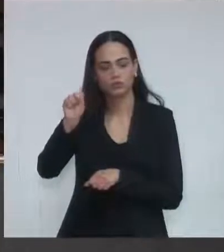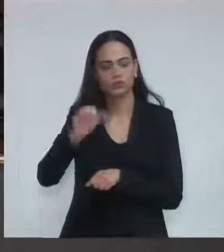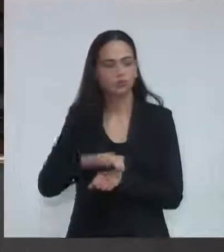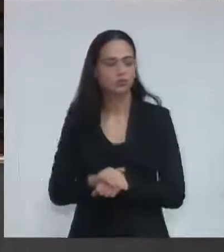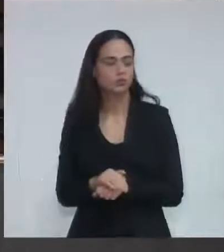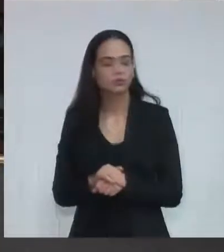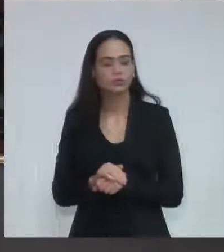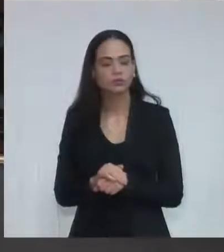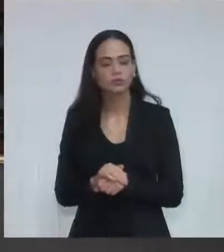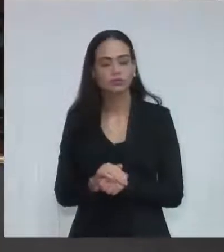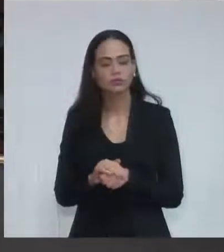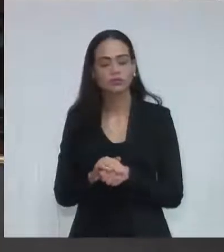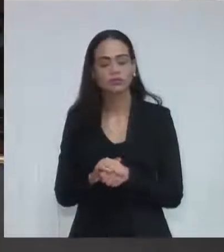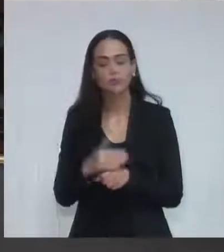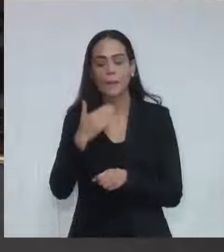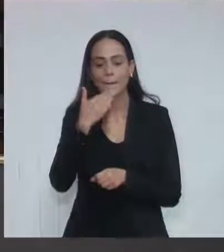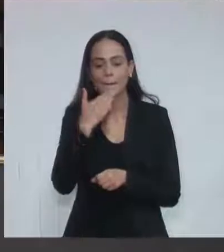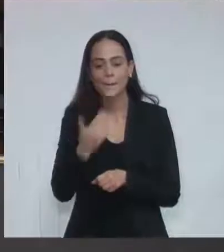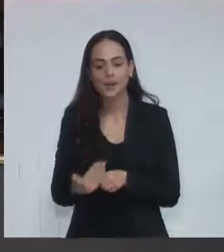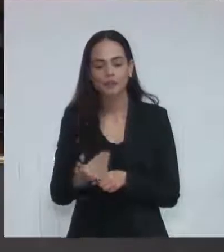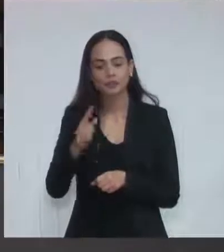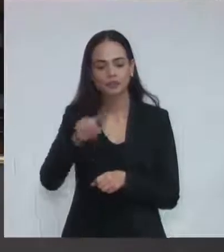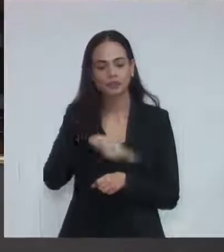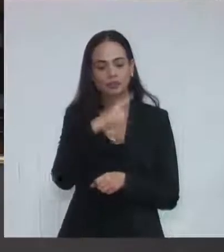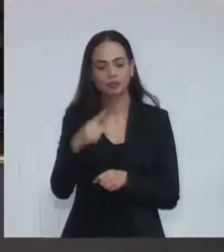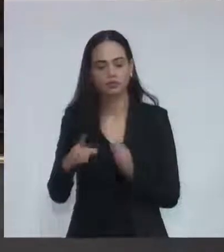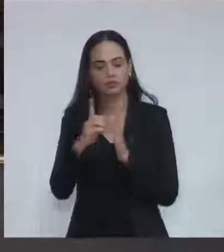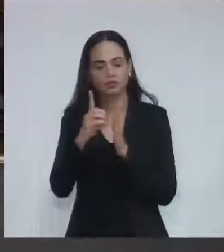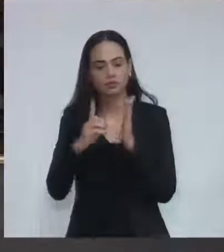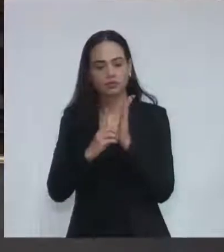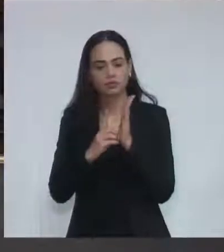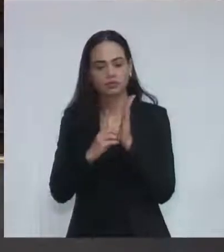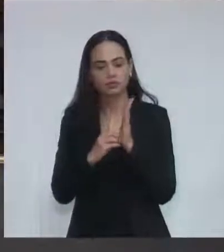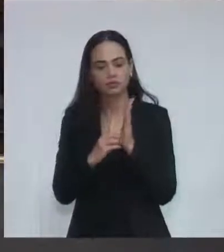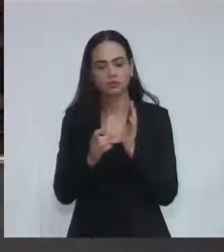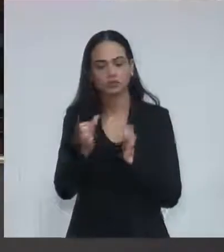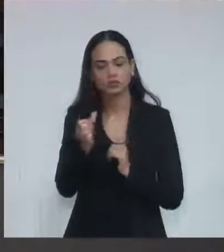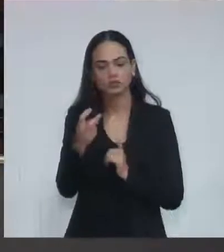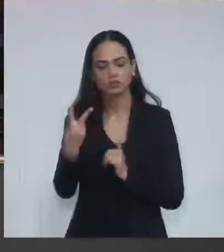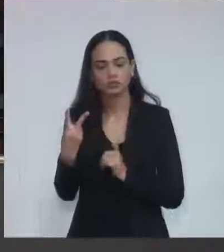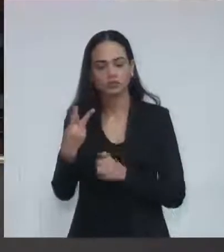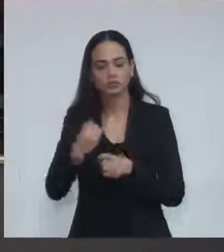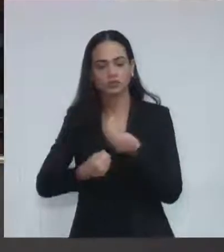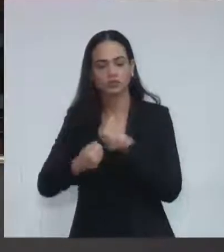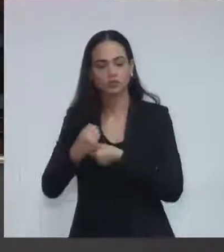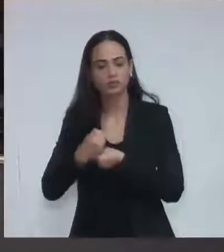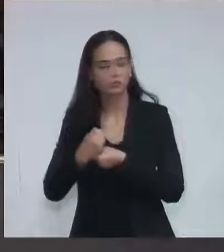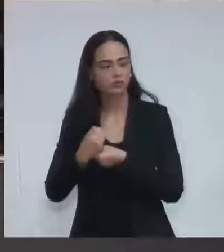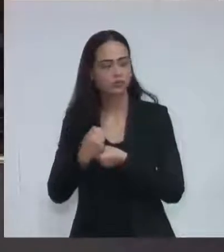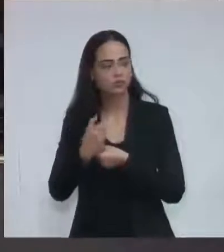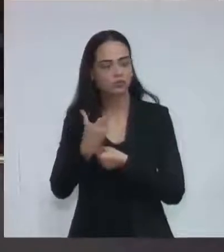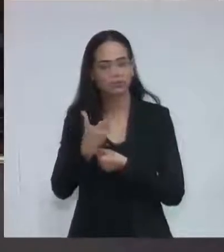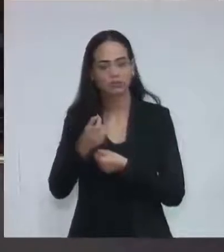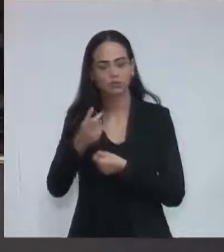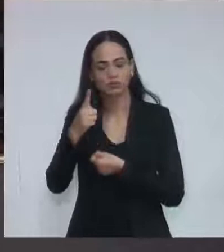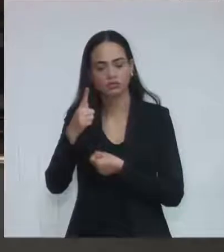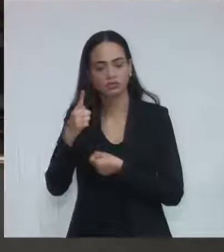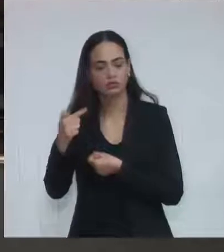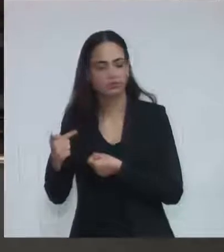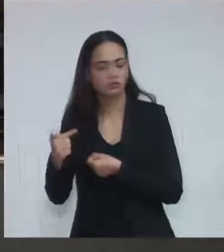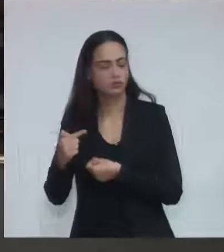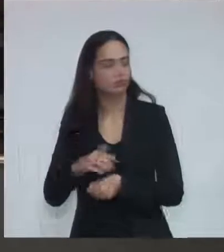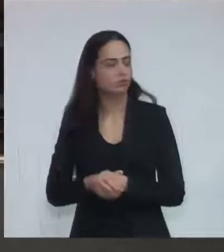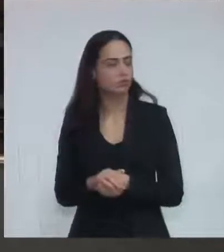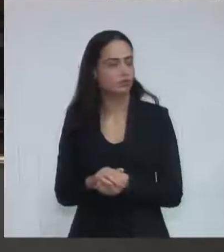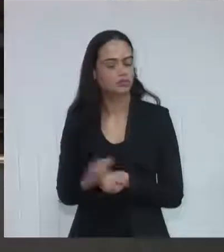sobre a sustação do decreto municipal número 162, de 28 de junho de 2017. Encaminhe-se à